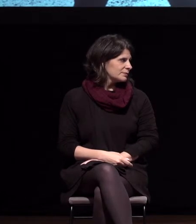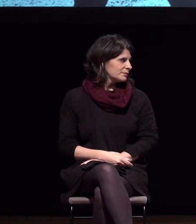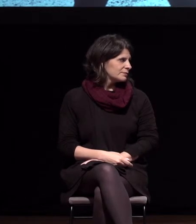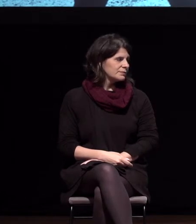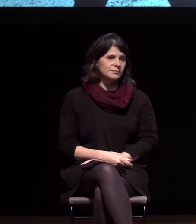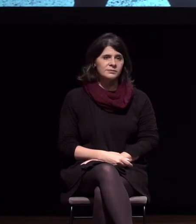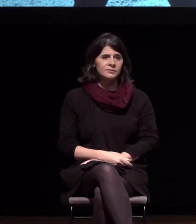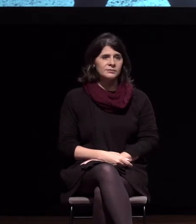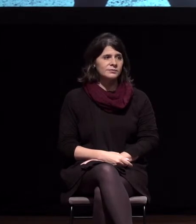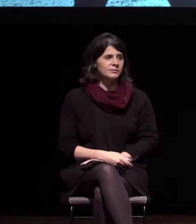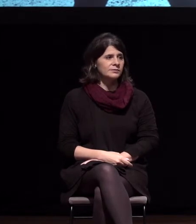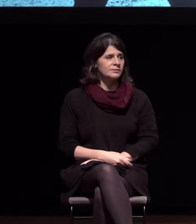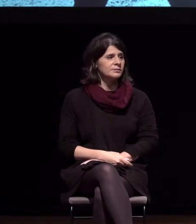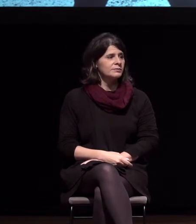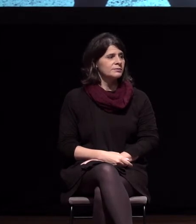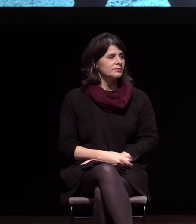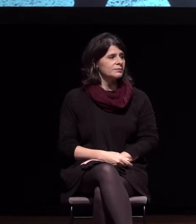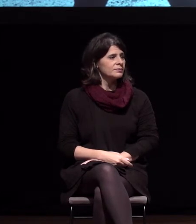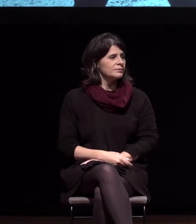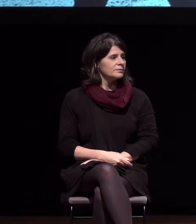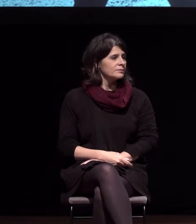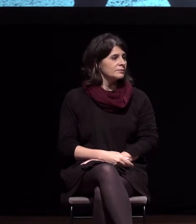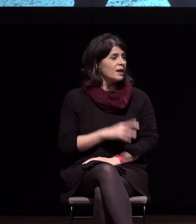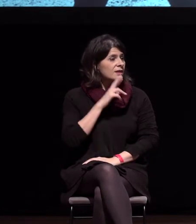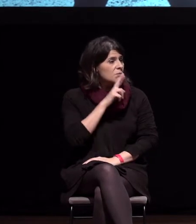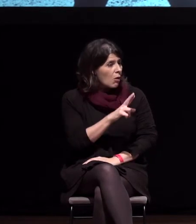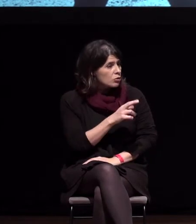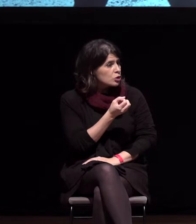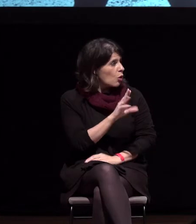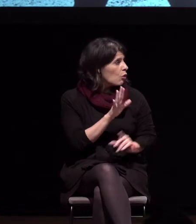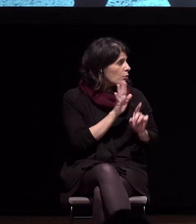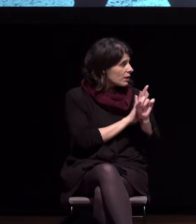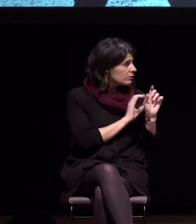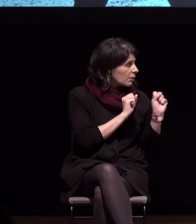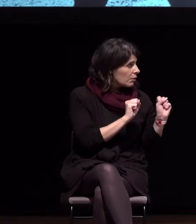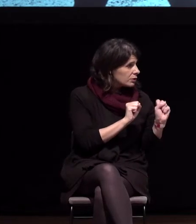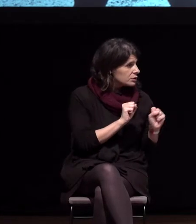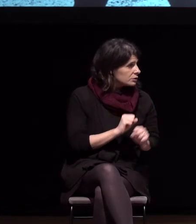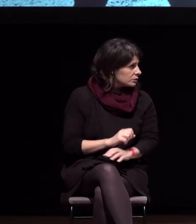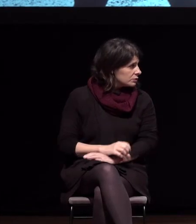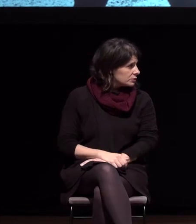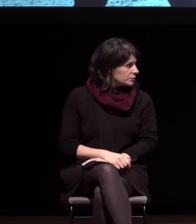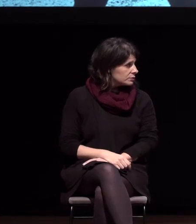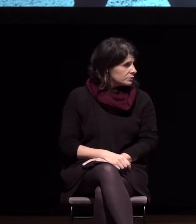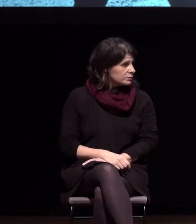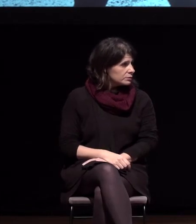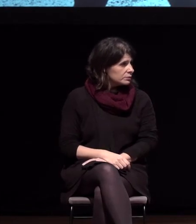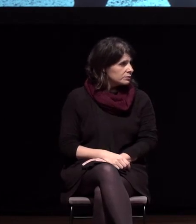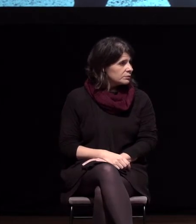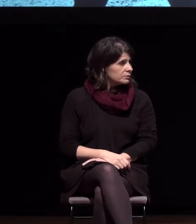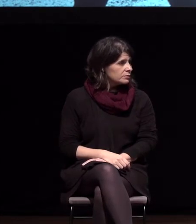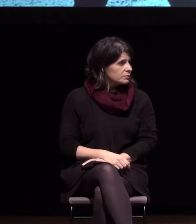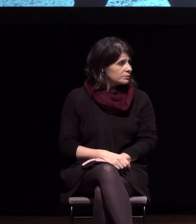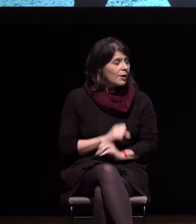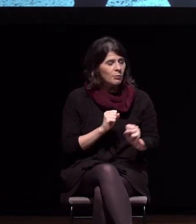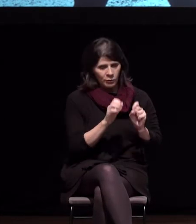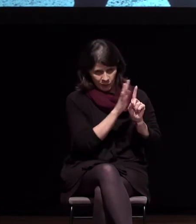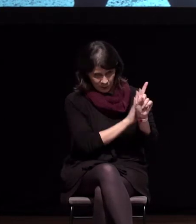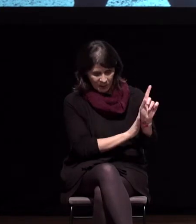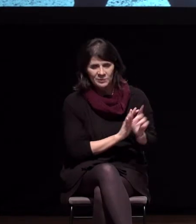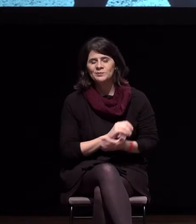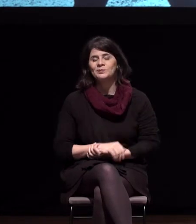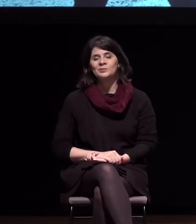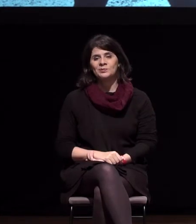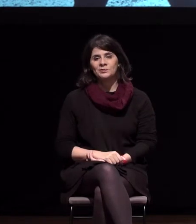Oi. Você já vai responder ou eu posso fazer a pergunta? Ah, tá. Tá bom.